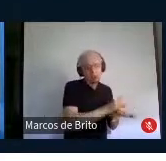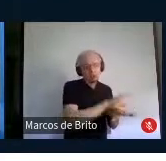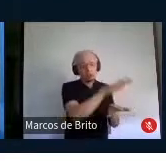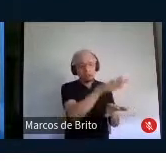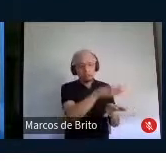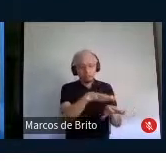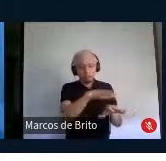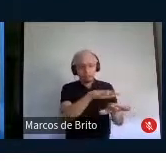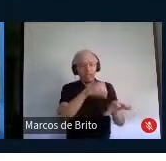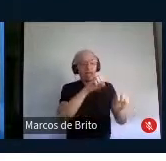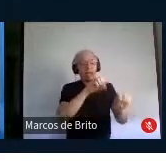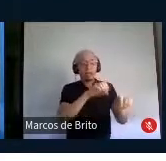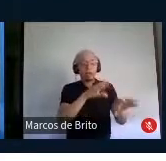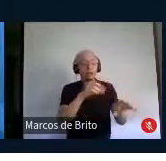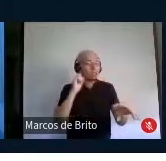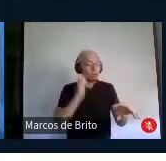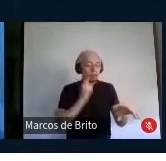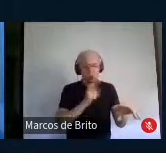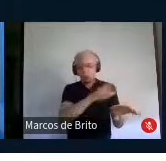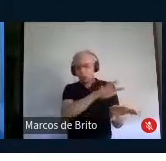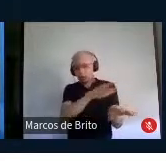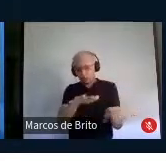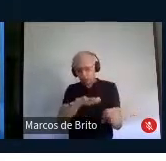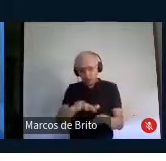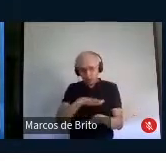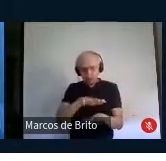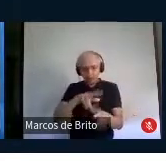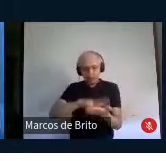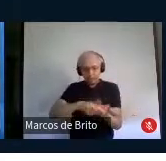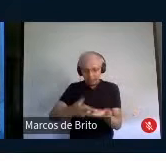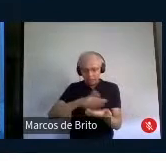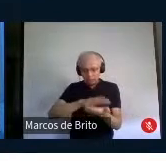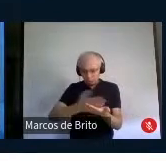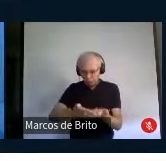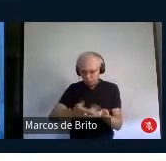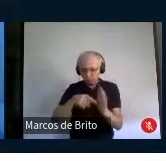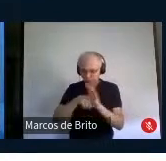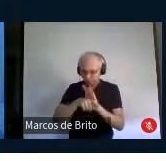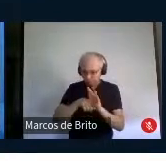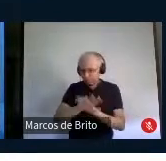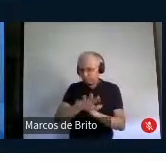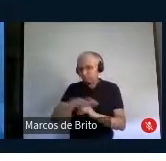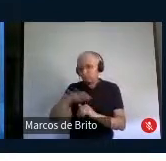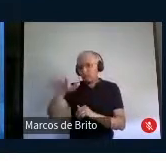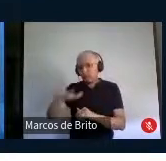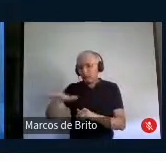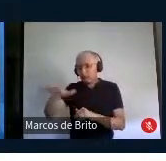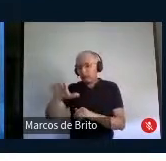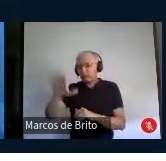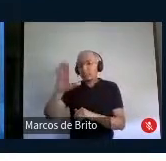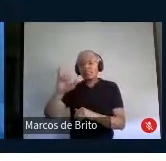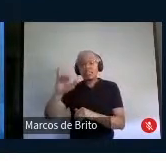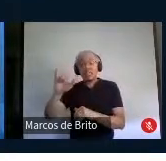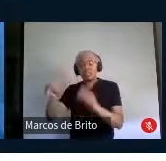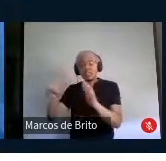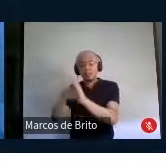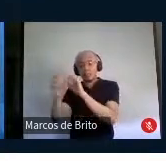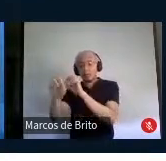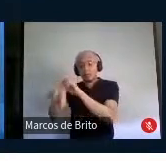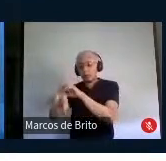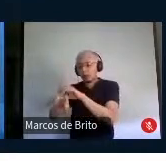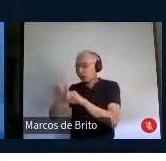área da educação de surdos, na área dos estudos da tradução e da interpretação, na área das ciências educacionais